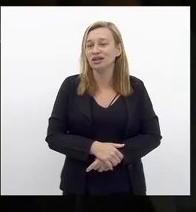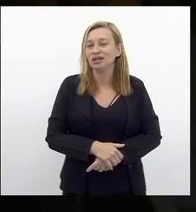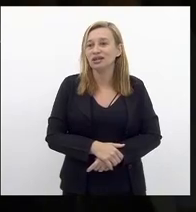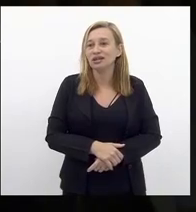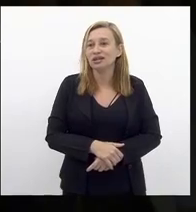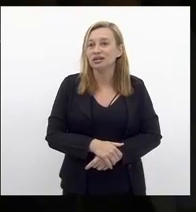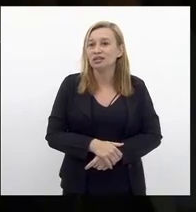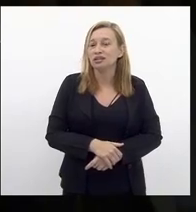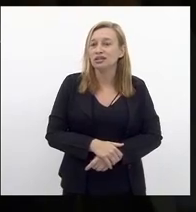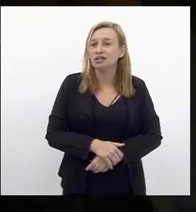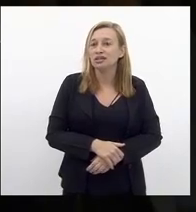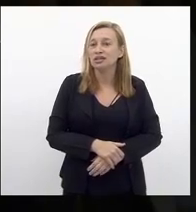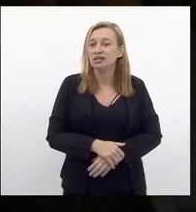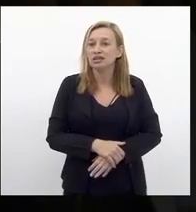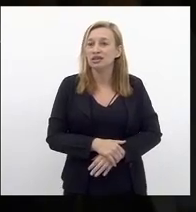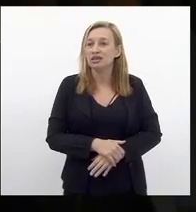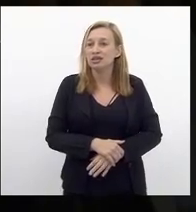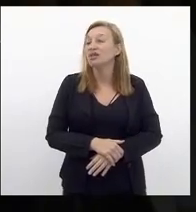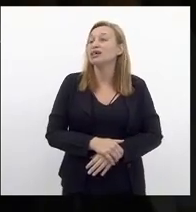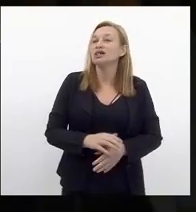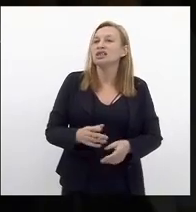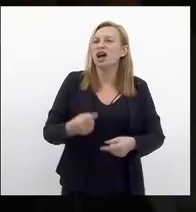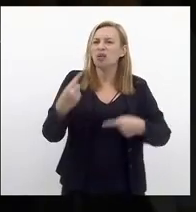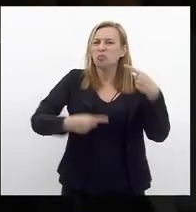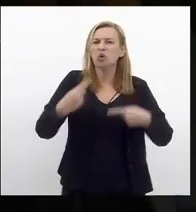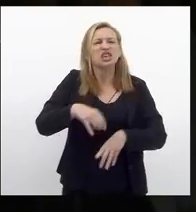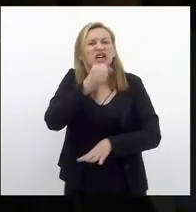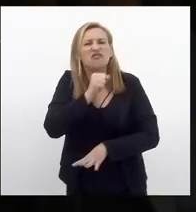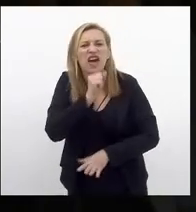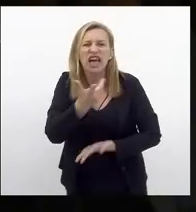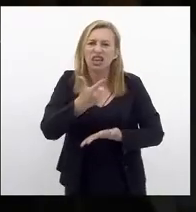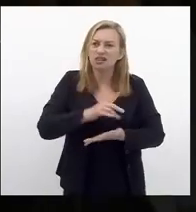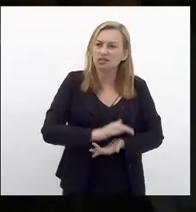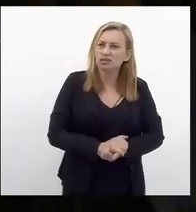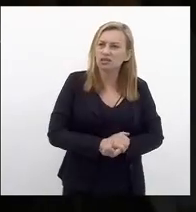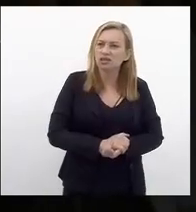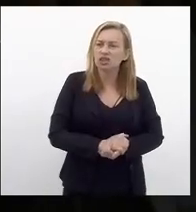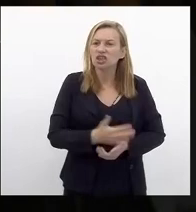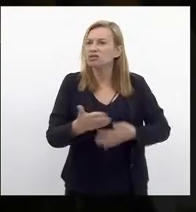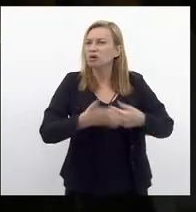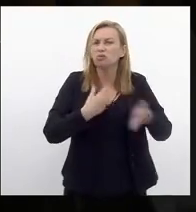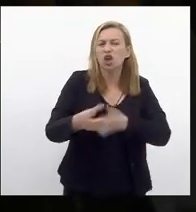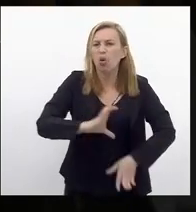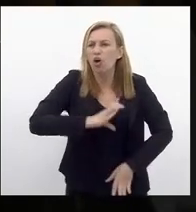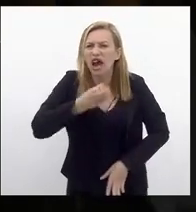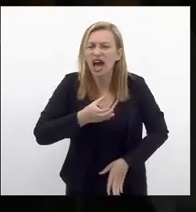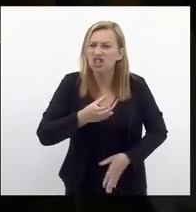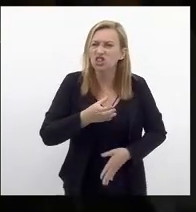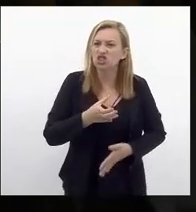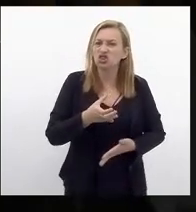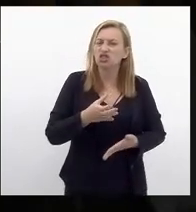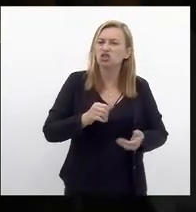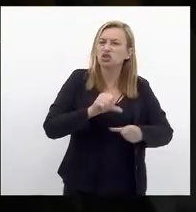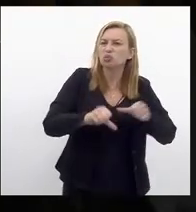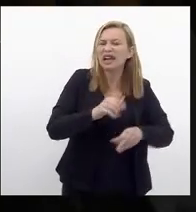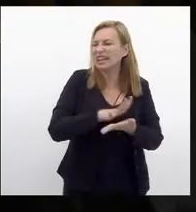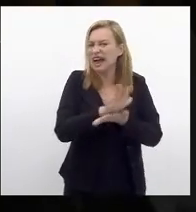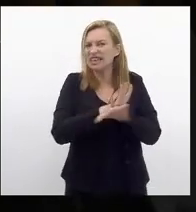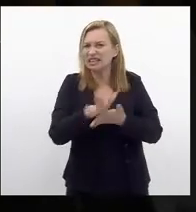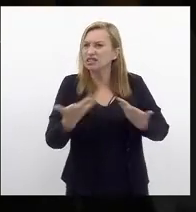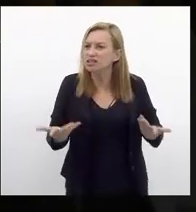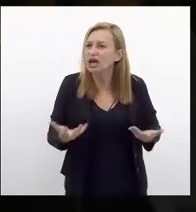eu vou colocar cá tá vendo a política não tem coragem de fazer as mudanças